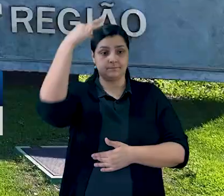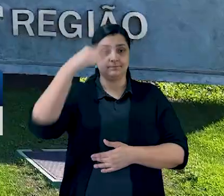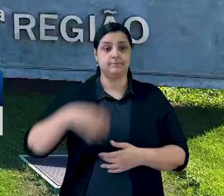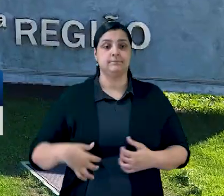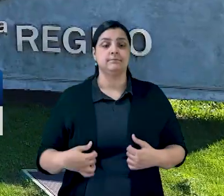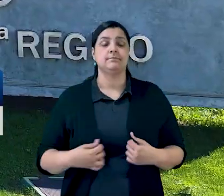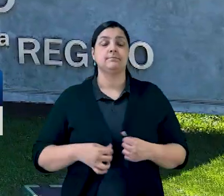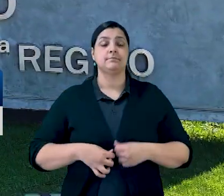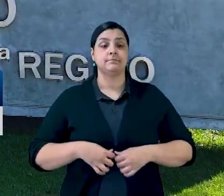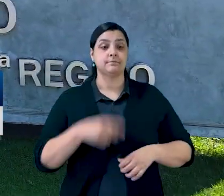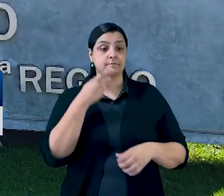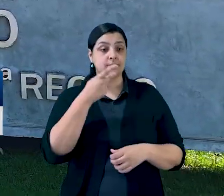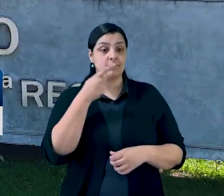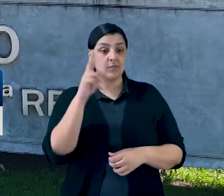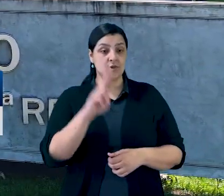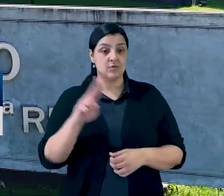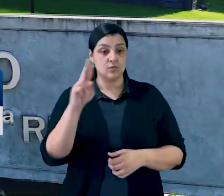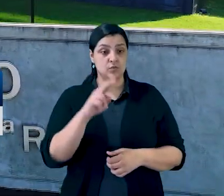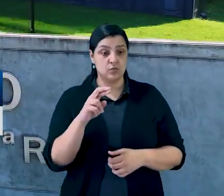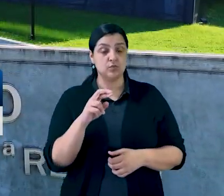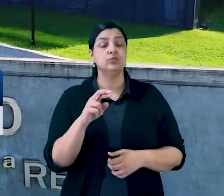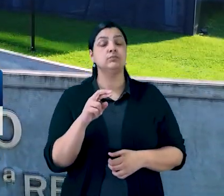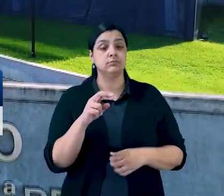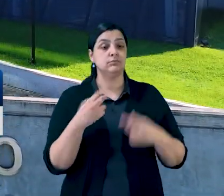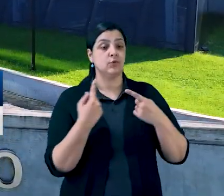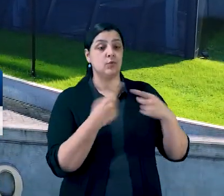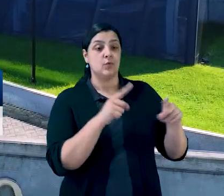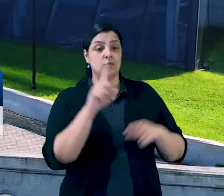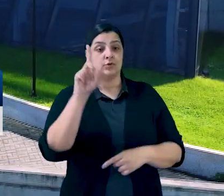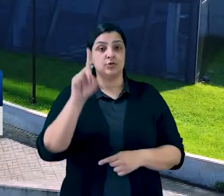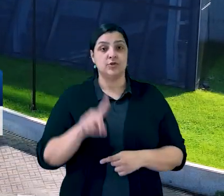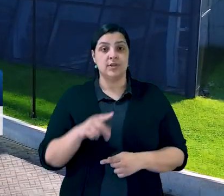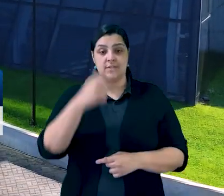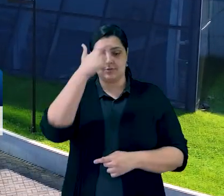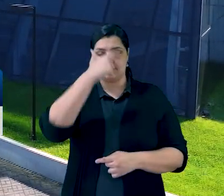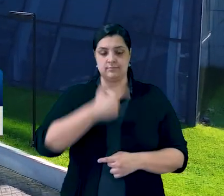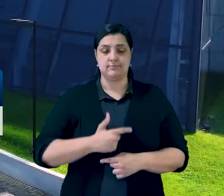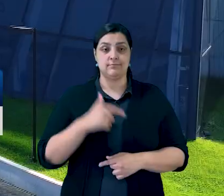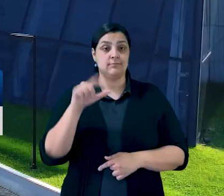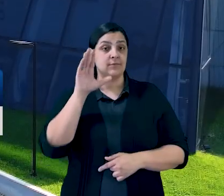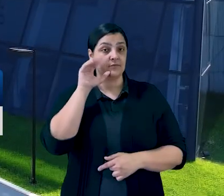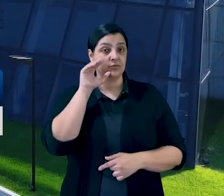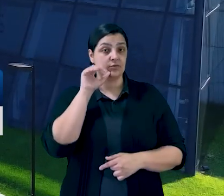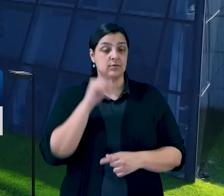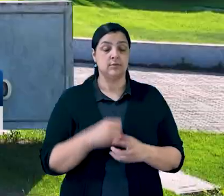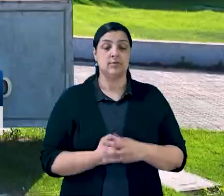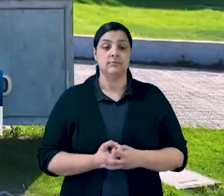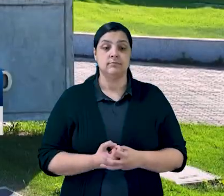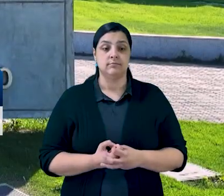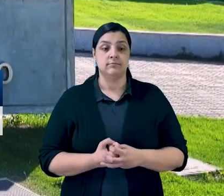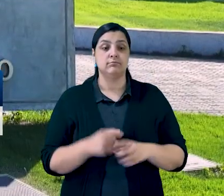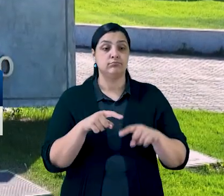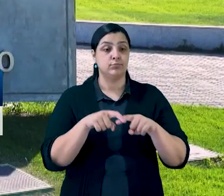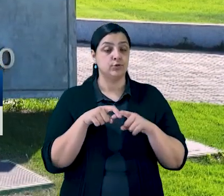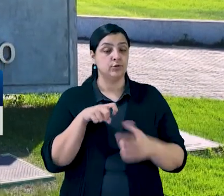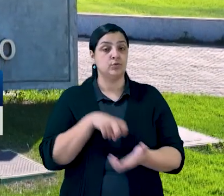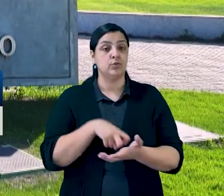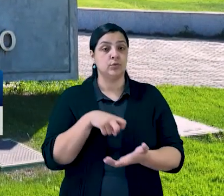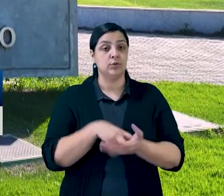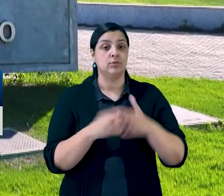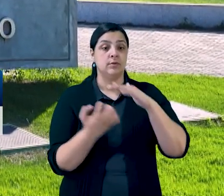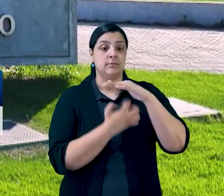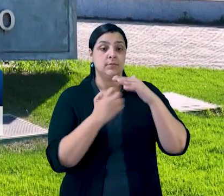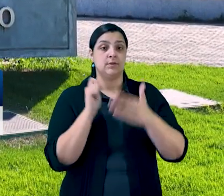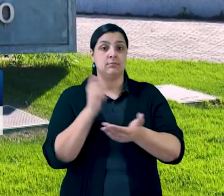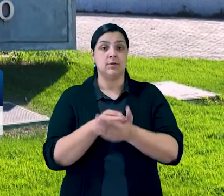Espírito Santo, considerou que o uso das imagens violava o direito de personalidade da trabalhadora. Por isso, condenou